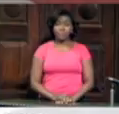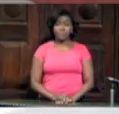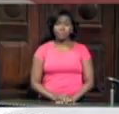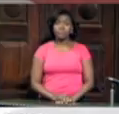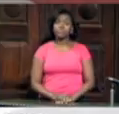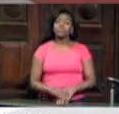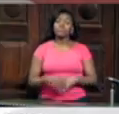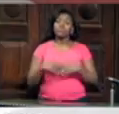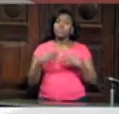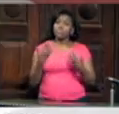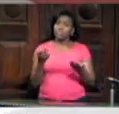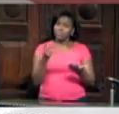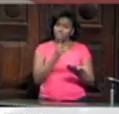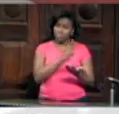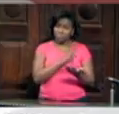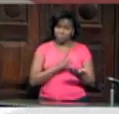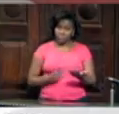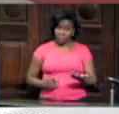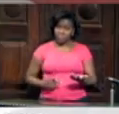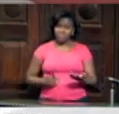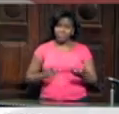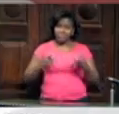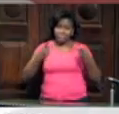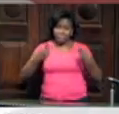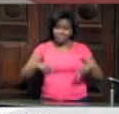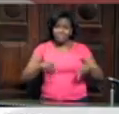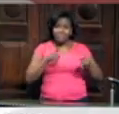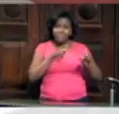Senhor presidente desta sessão,